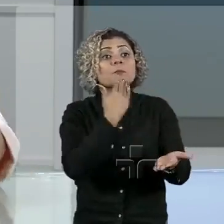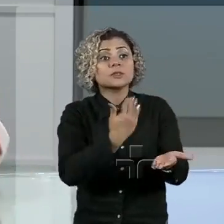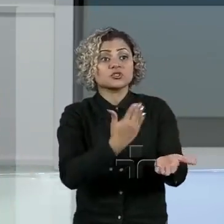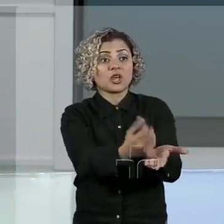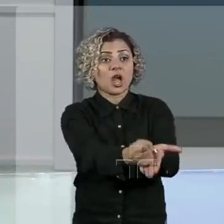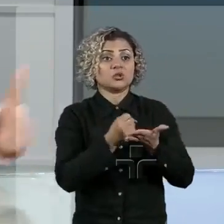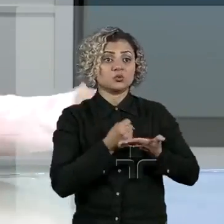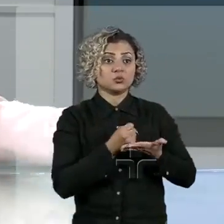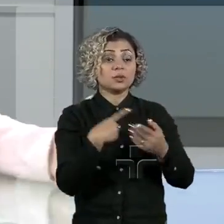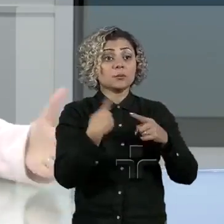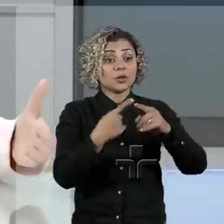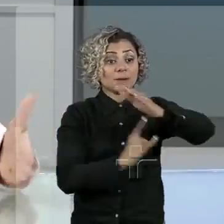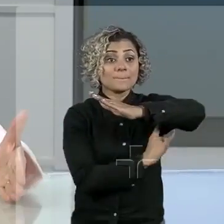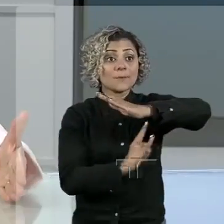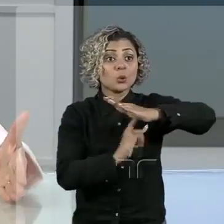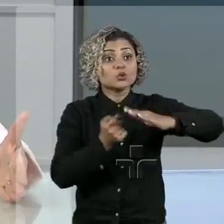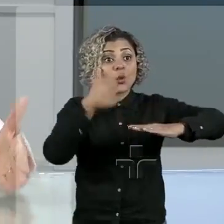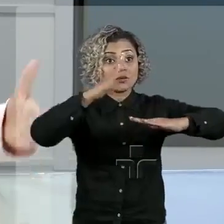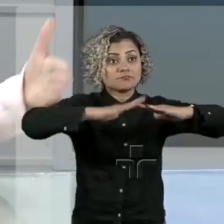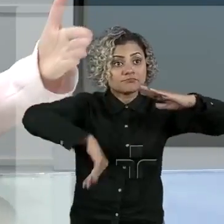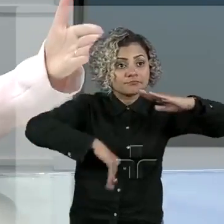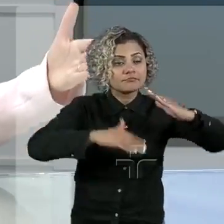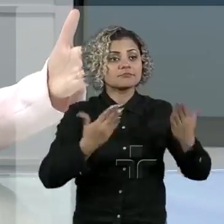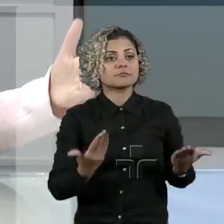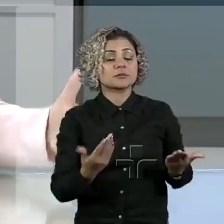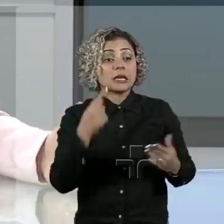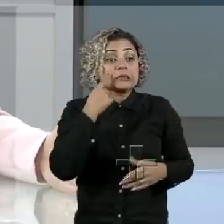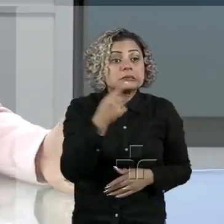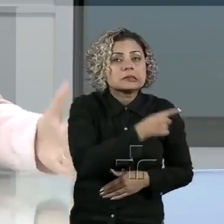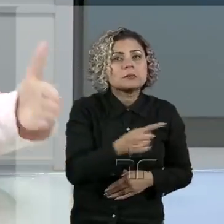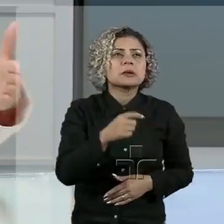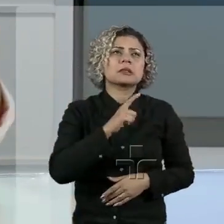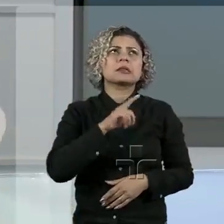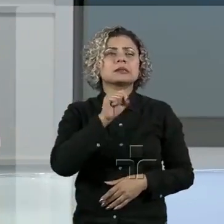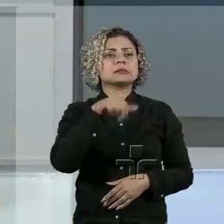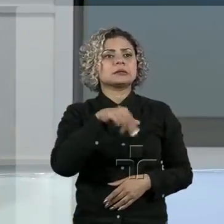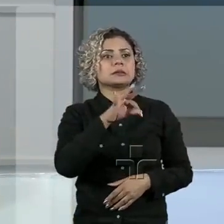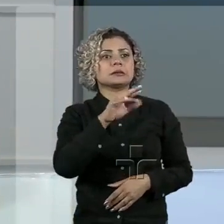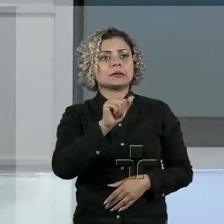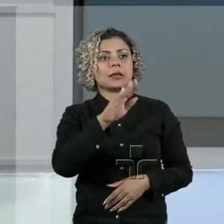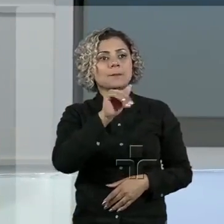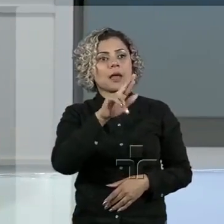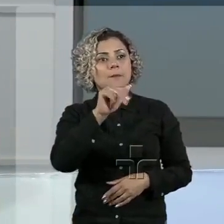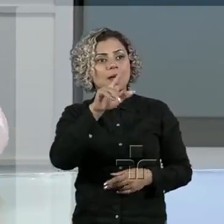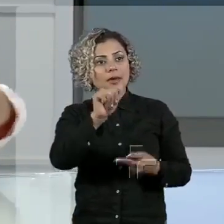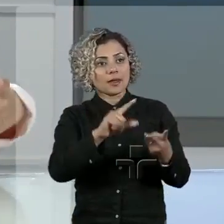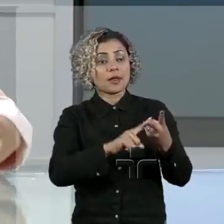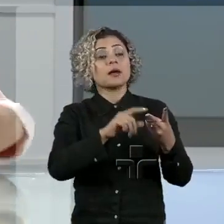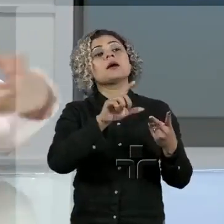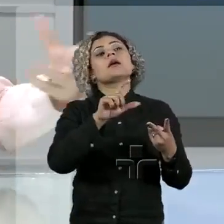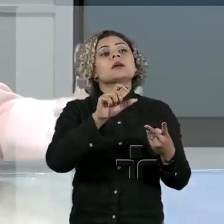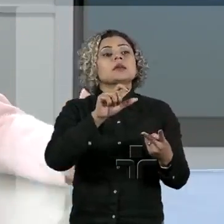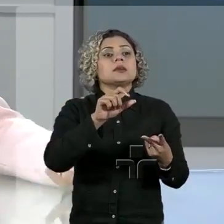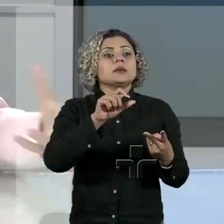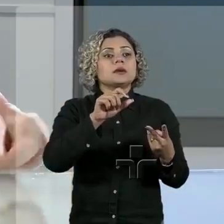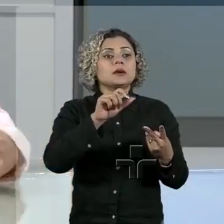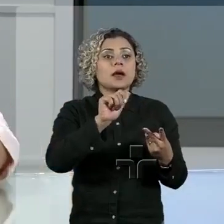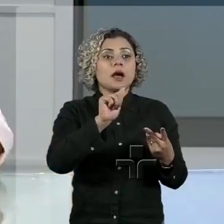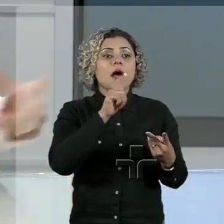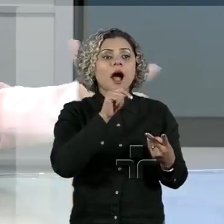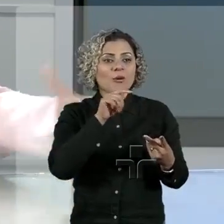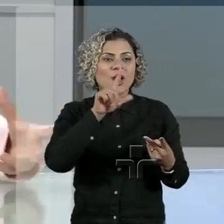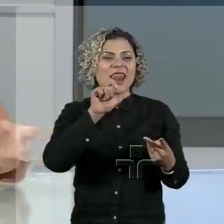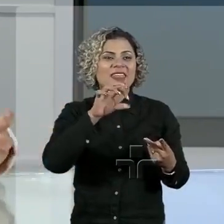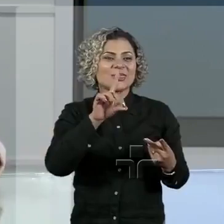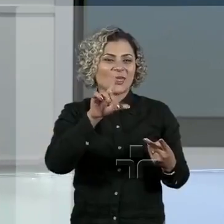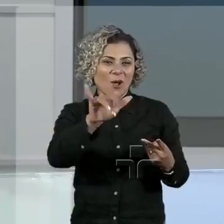cidade está para despencar. Então, por exemplo, essa semana foi Santa Bárbara do Oeste, Águas de Lindóia, que a ponte está insegura,